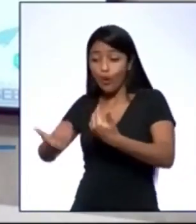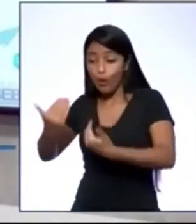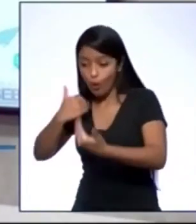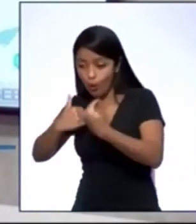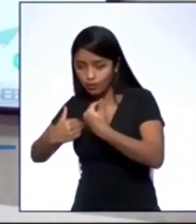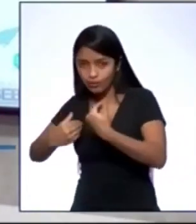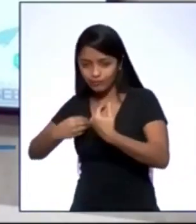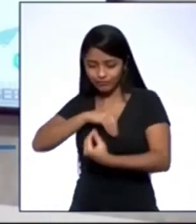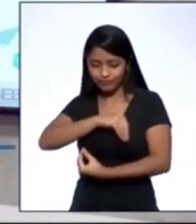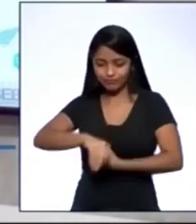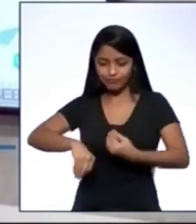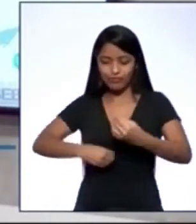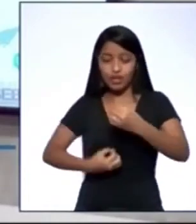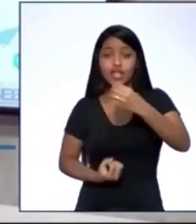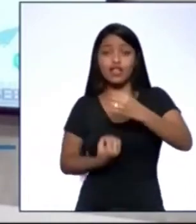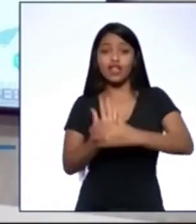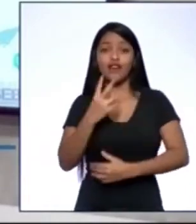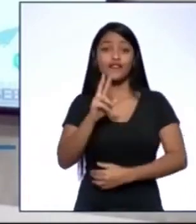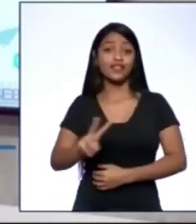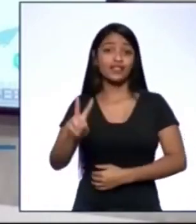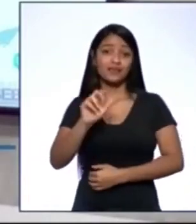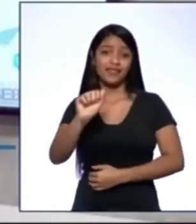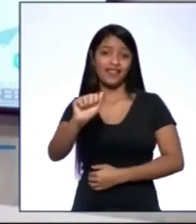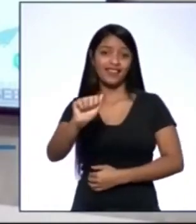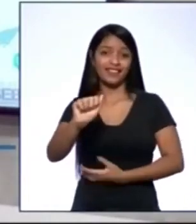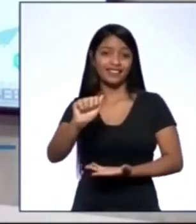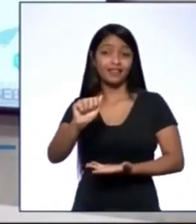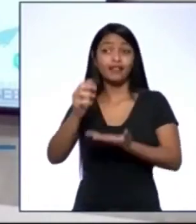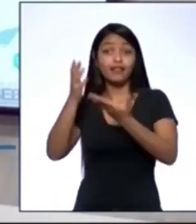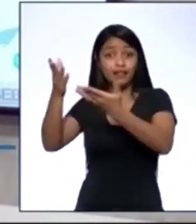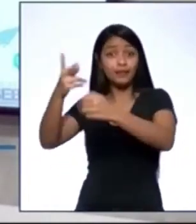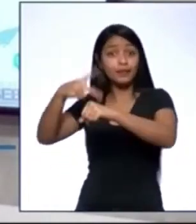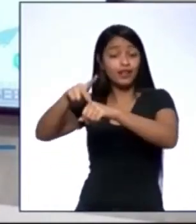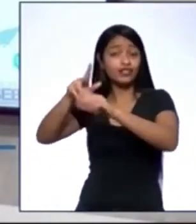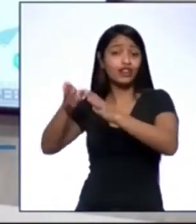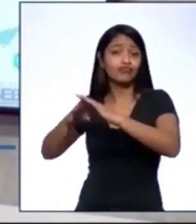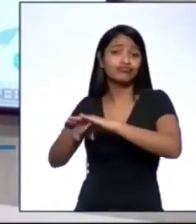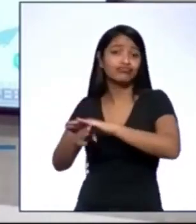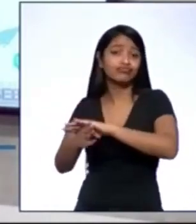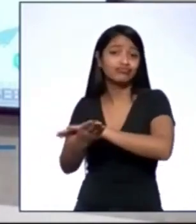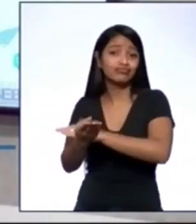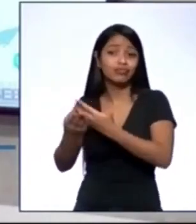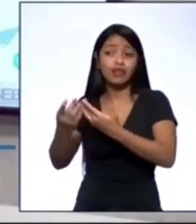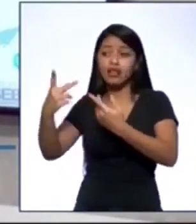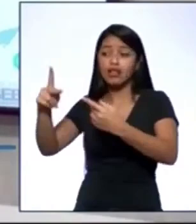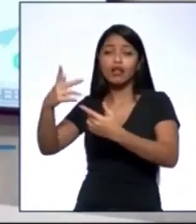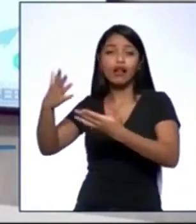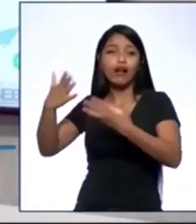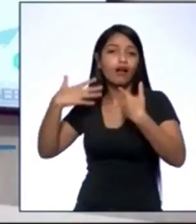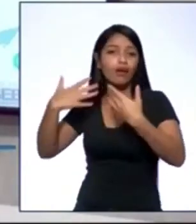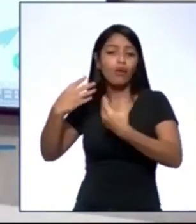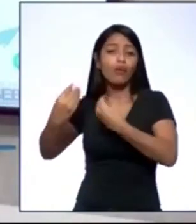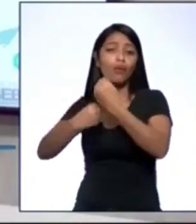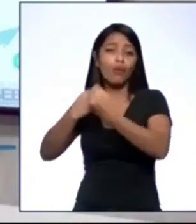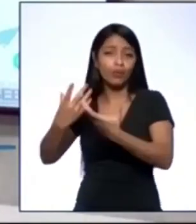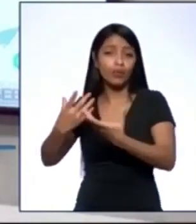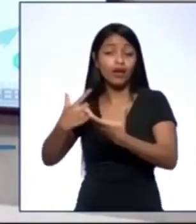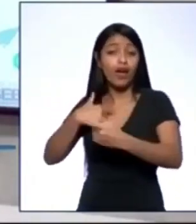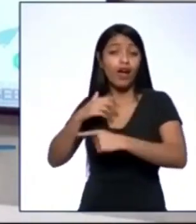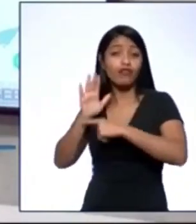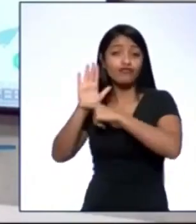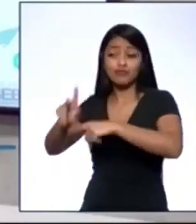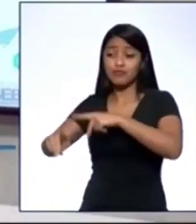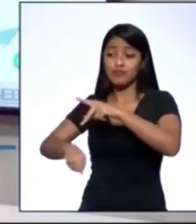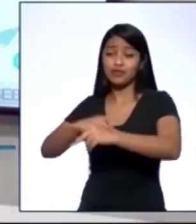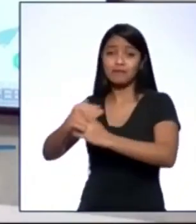cultura de um país, de uma nação, está adaptada ao clima e basicamente inseri aquilo que falta para a